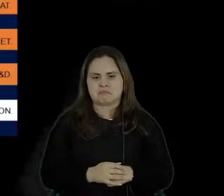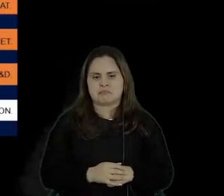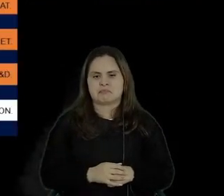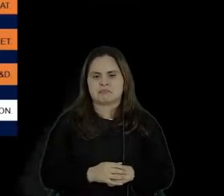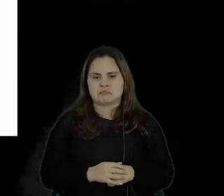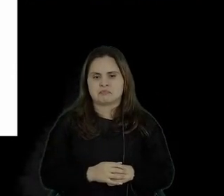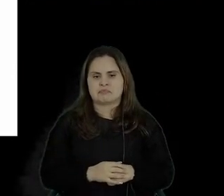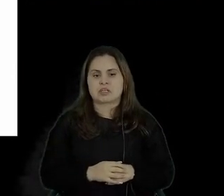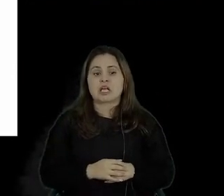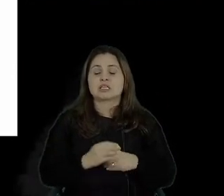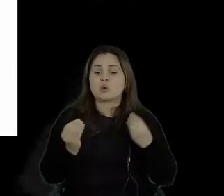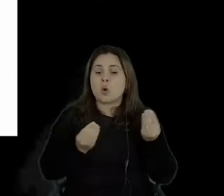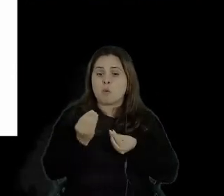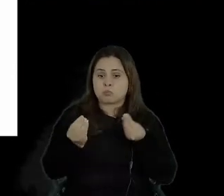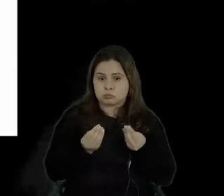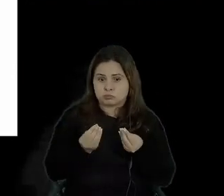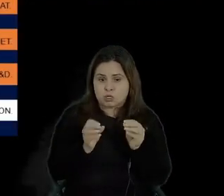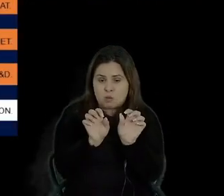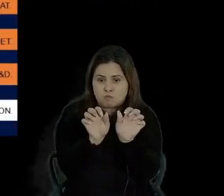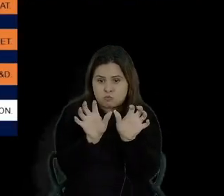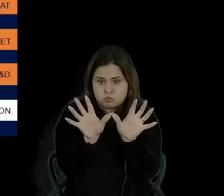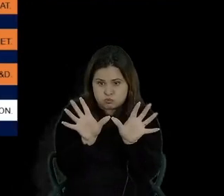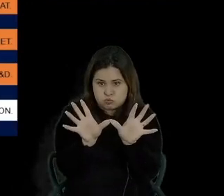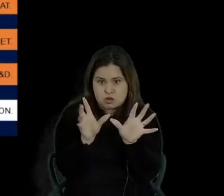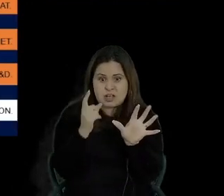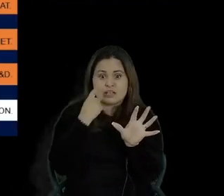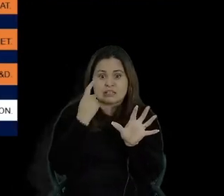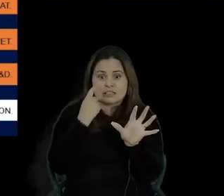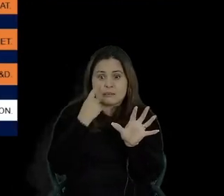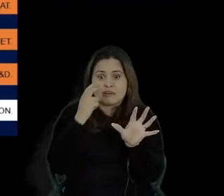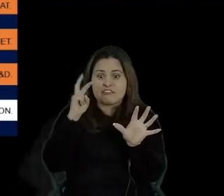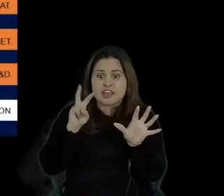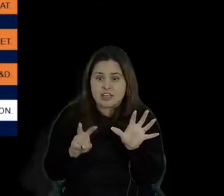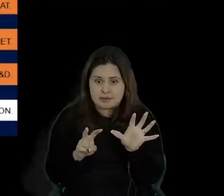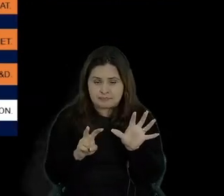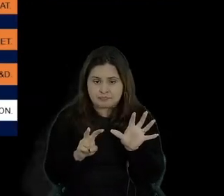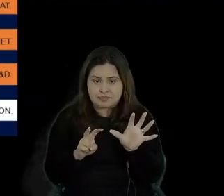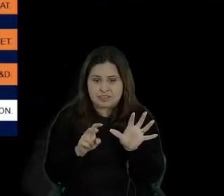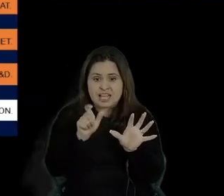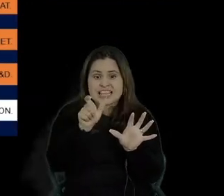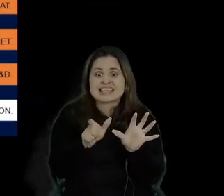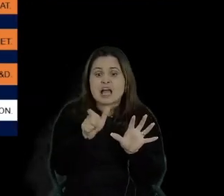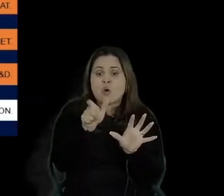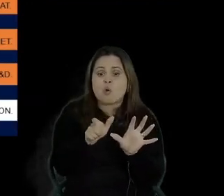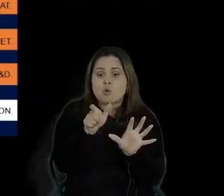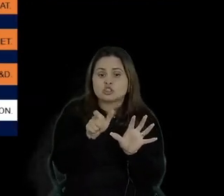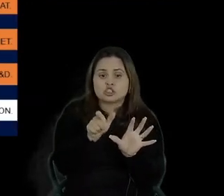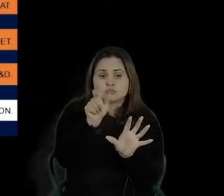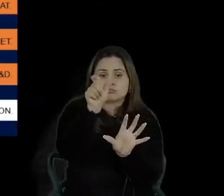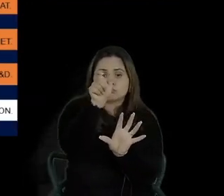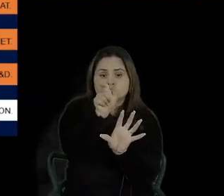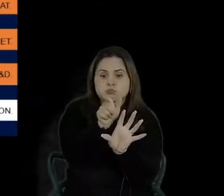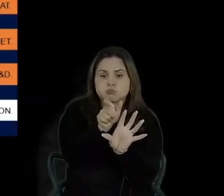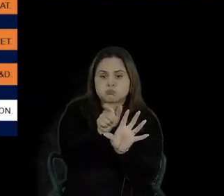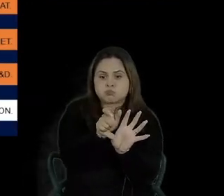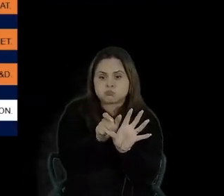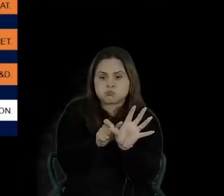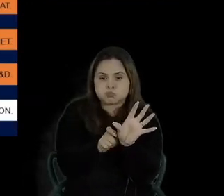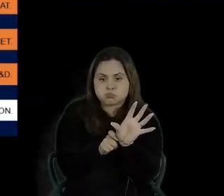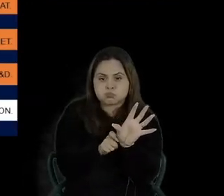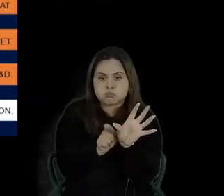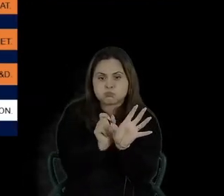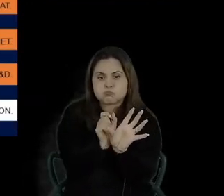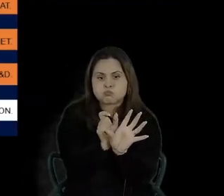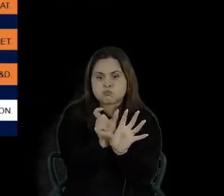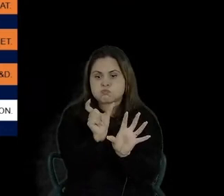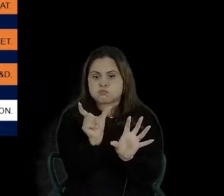Como resultado, então, a gente consegue prever onde colocar esses enxertos. Qual o tamanho do enxerto, se vai dar